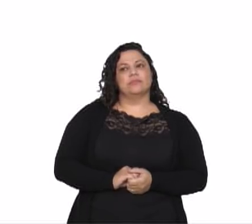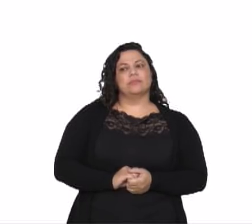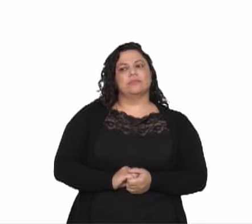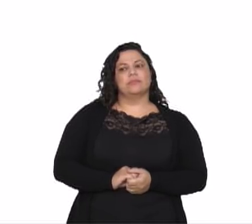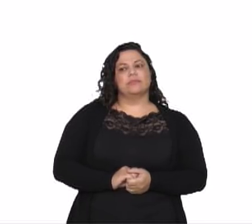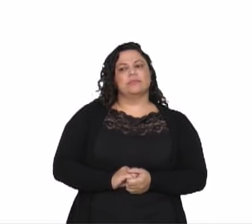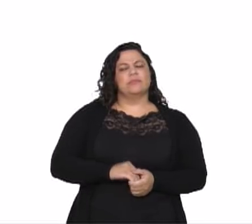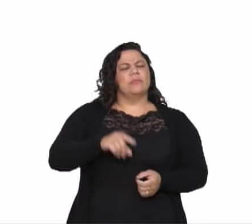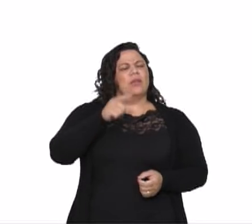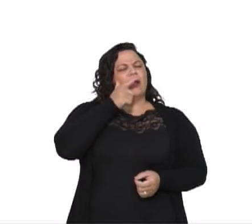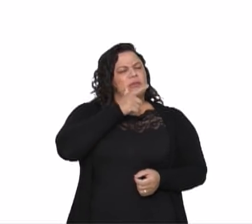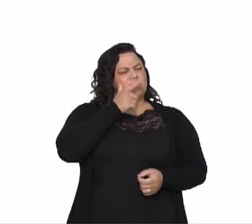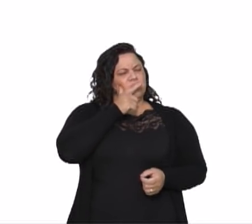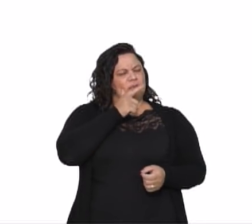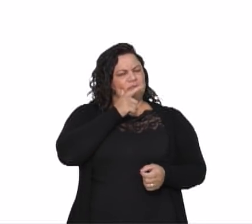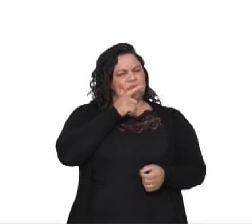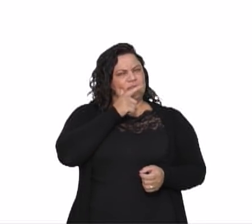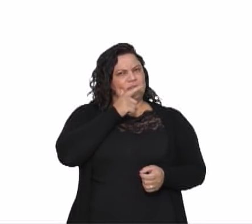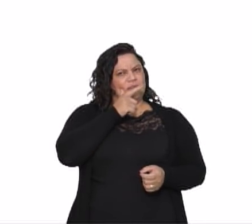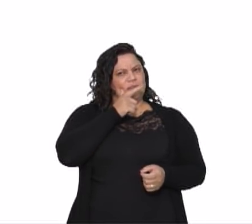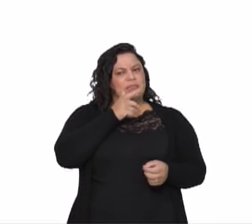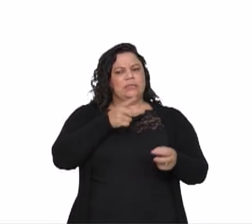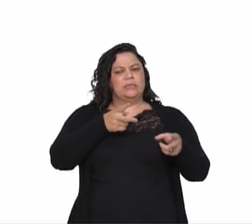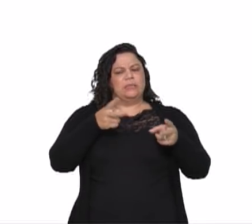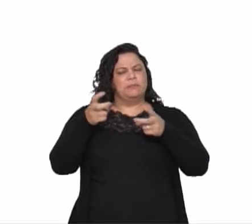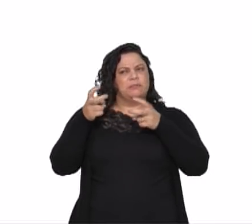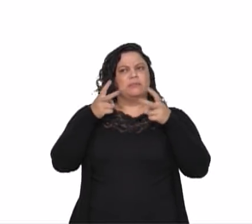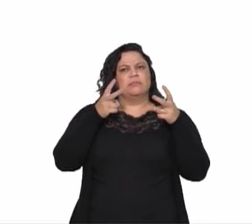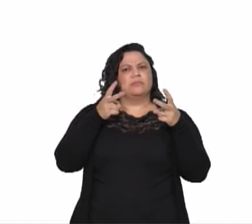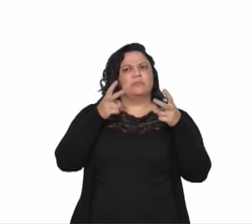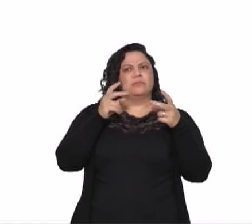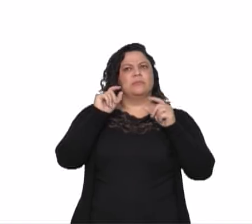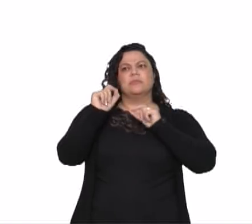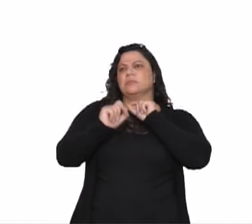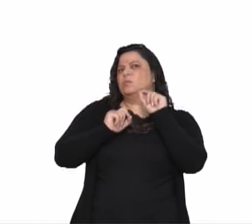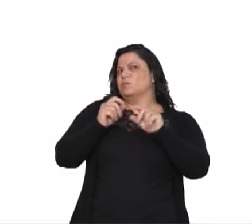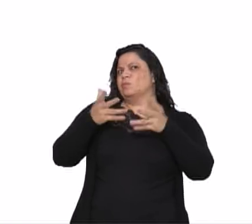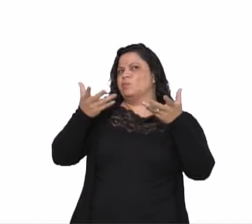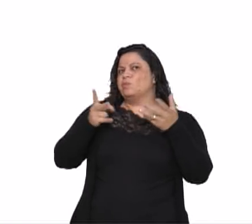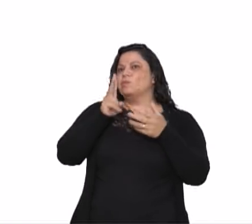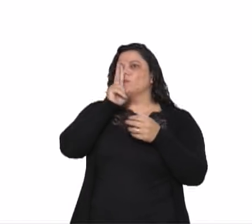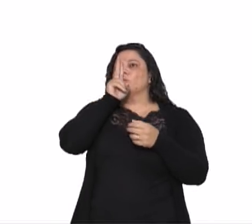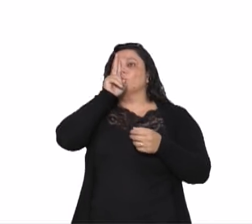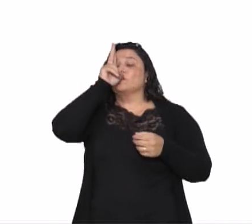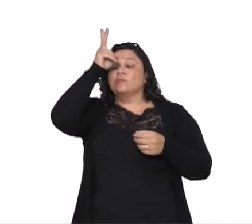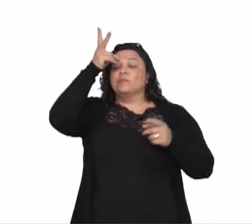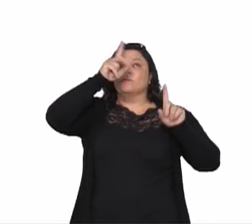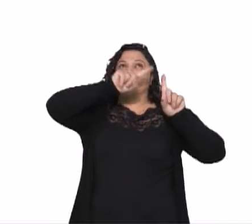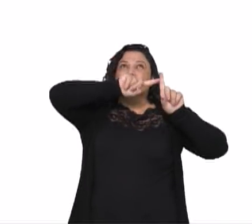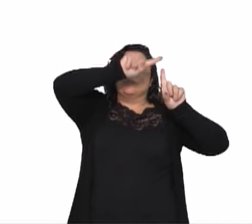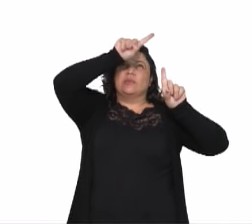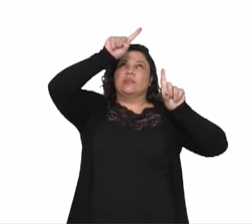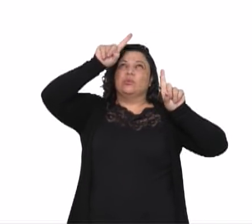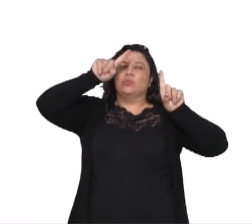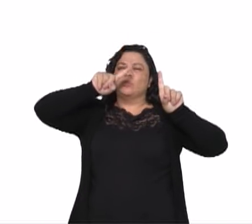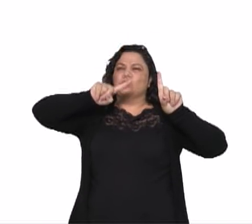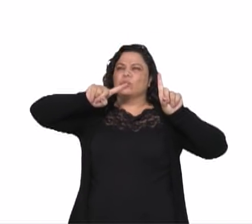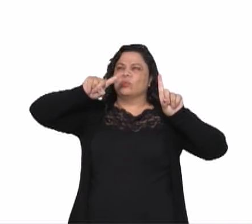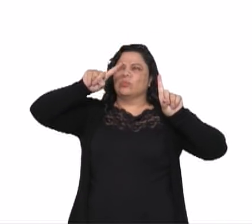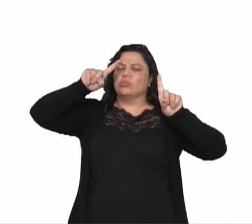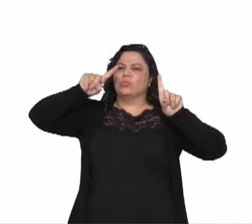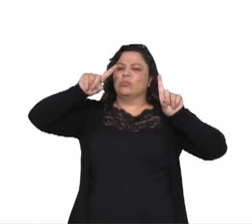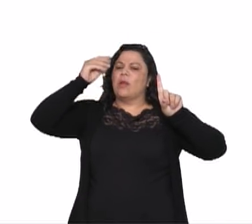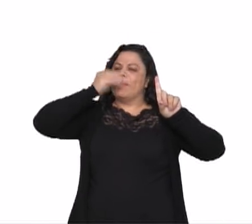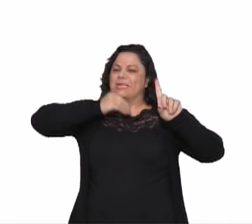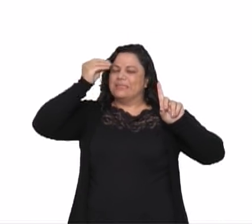Você consegue imaginar onde estão os sons mais fortes, de maior amplitude, e os mais fracos, de menor amplitude